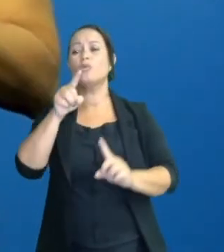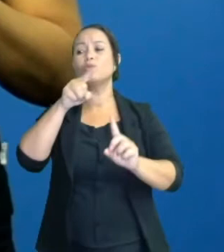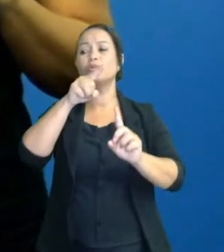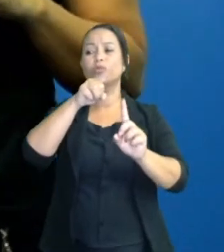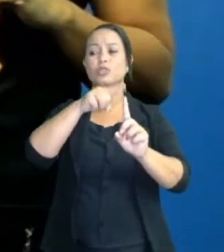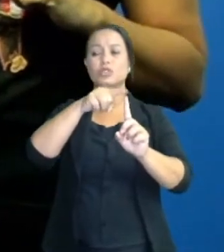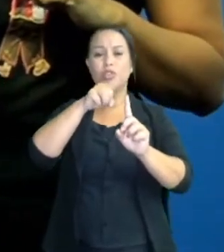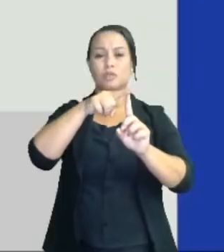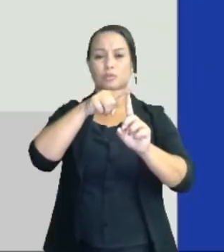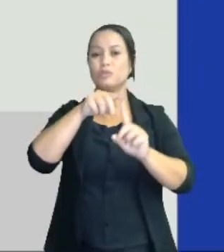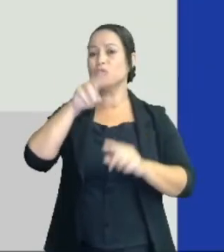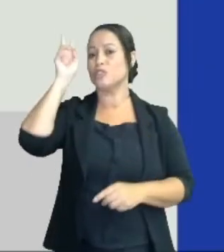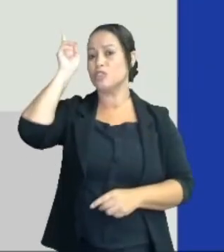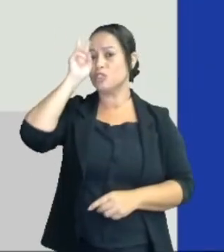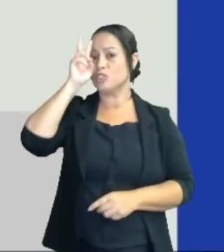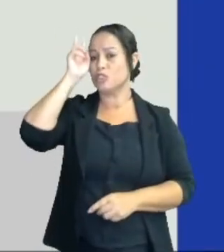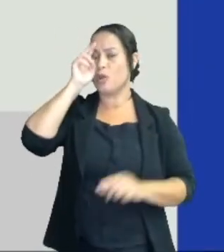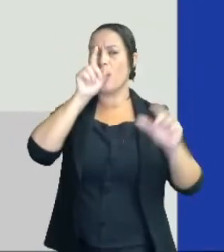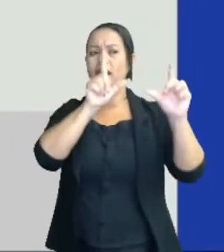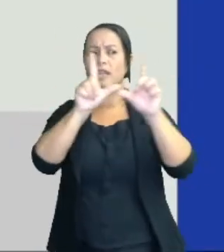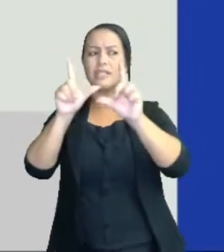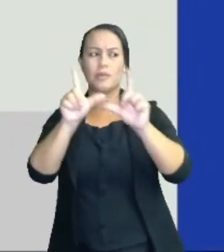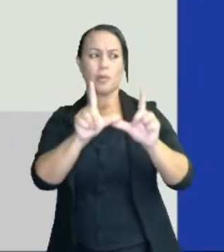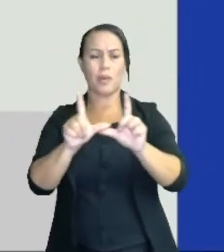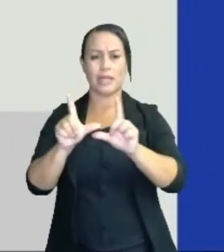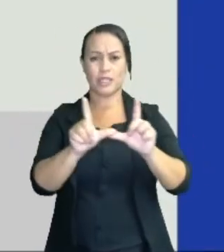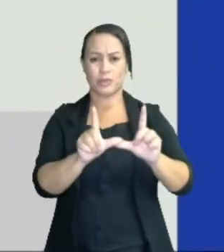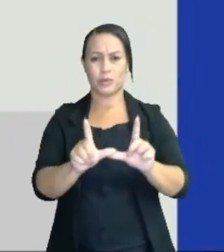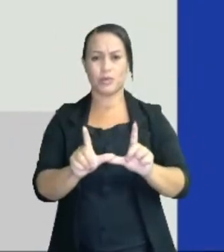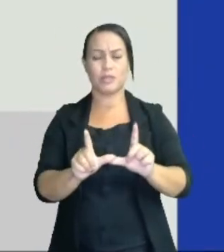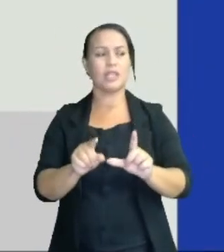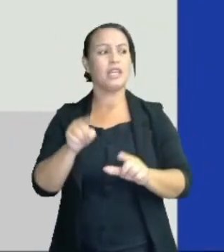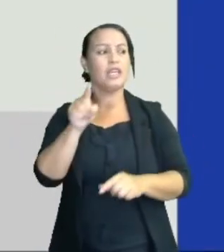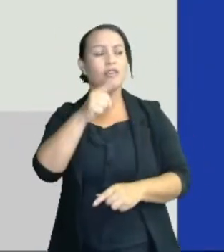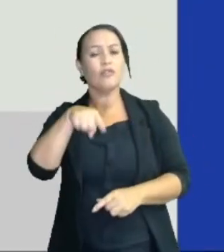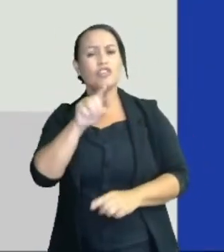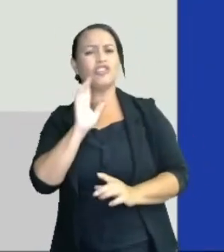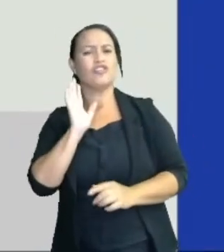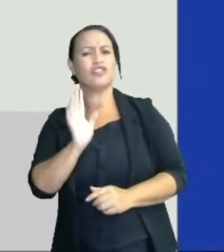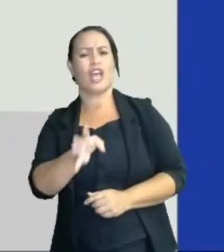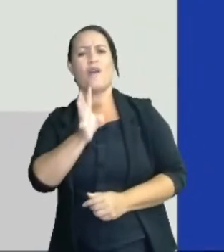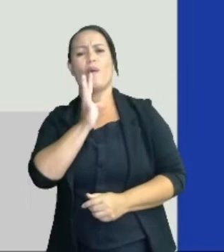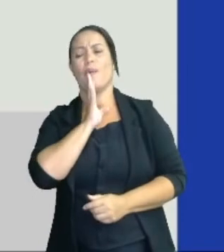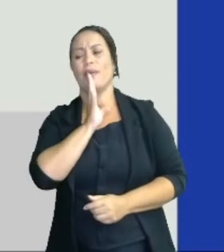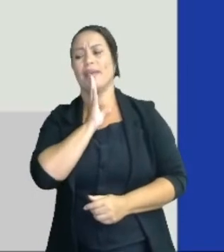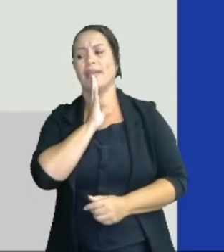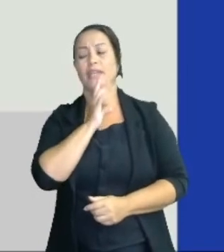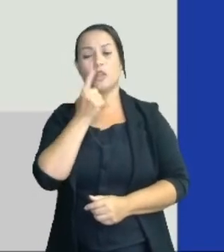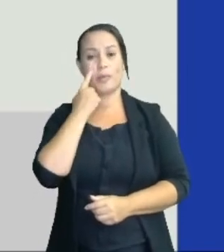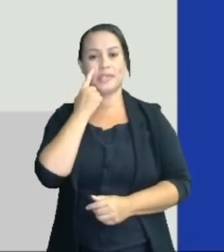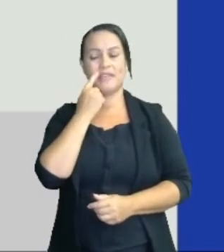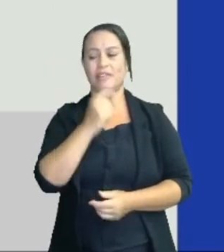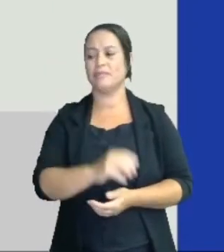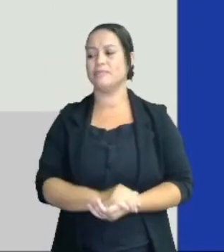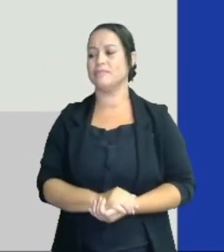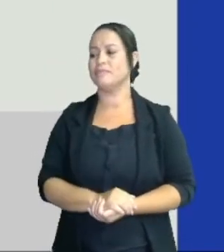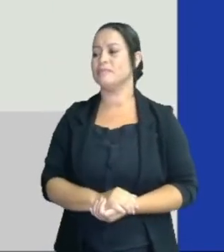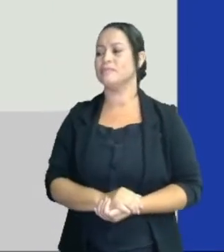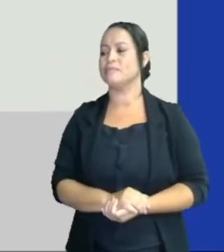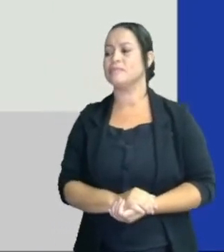tipos de história em quadrinhos. Outros tipos de história em quadrinho que vocês já conhecem. Olha só.